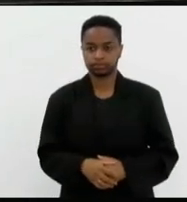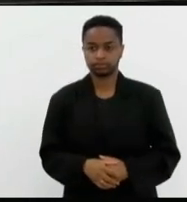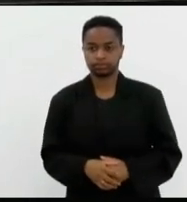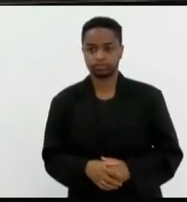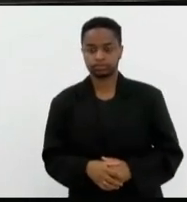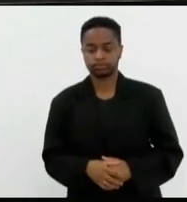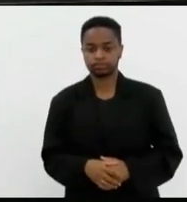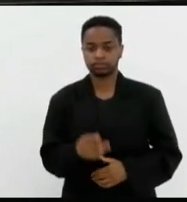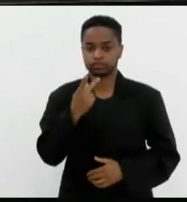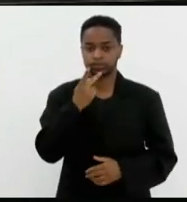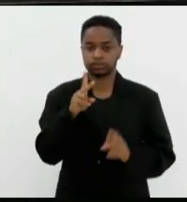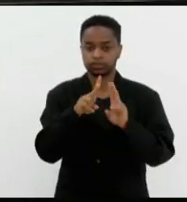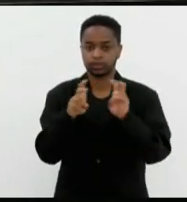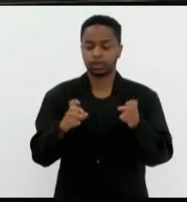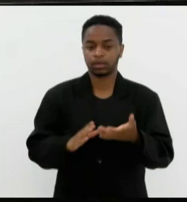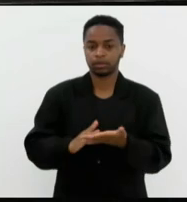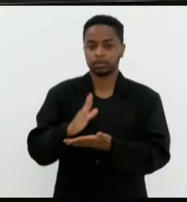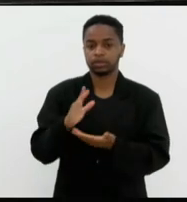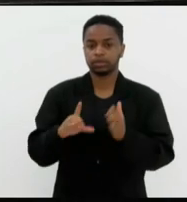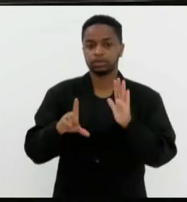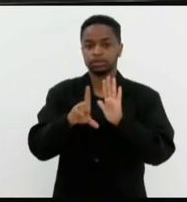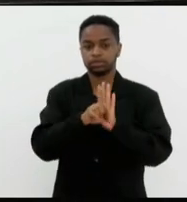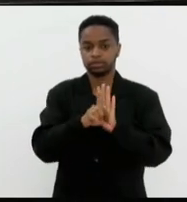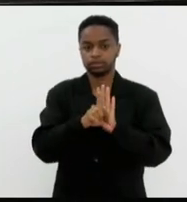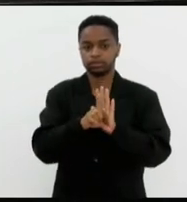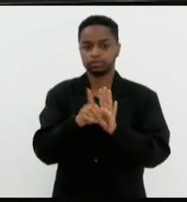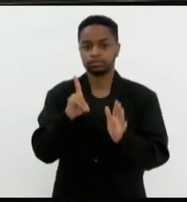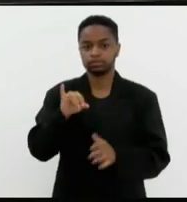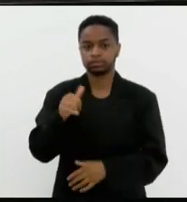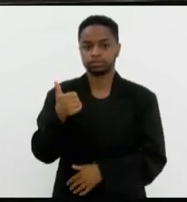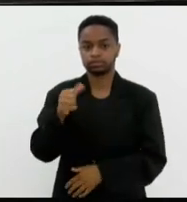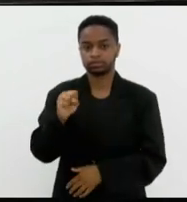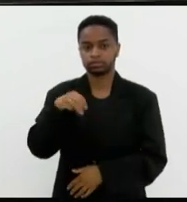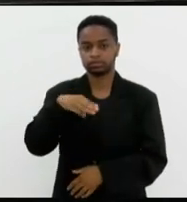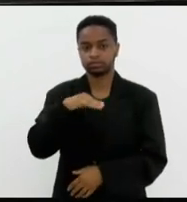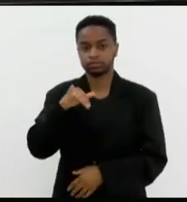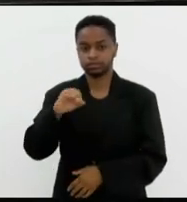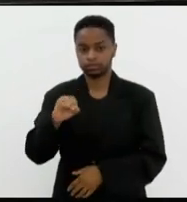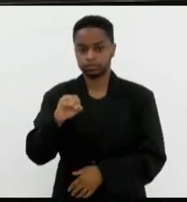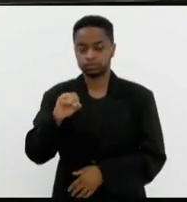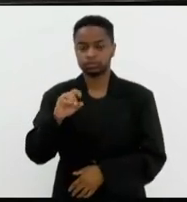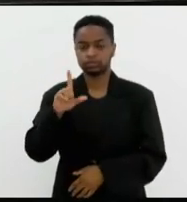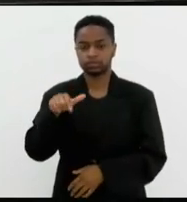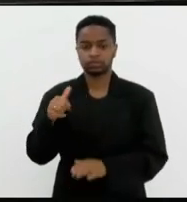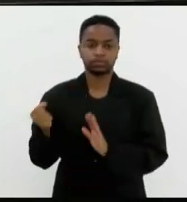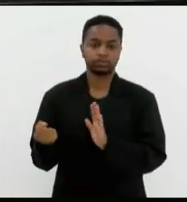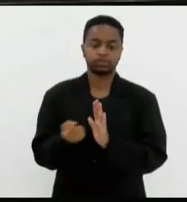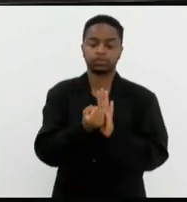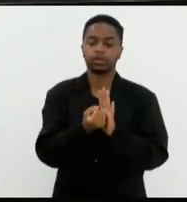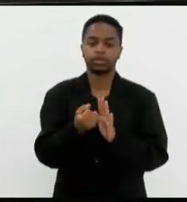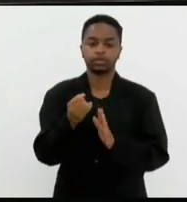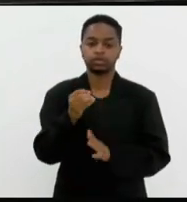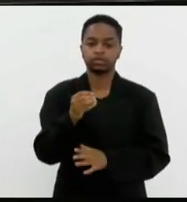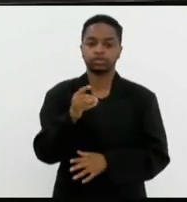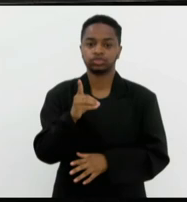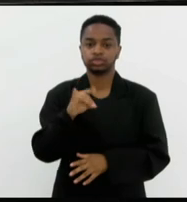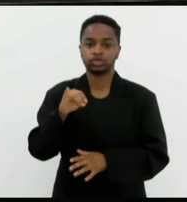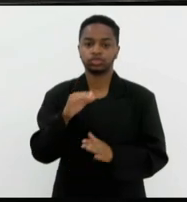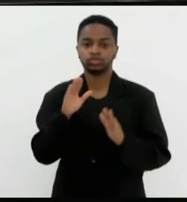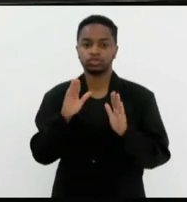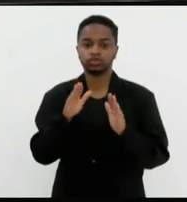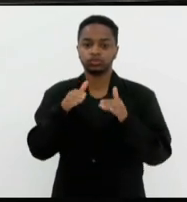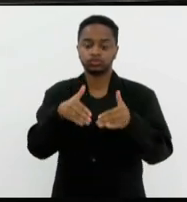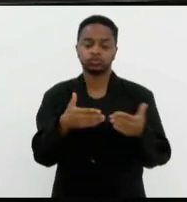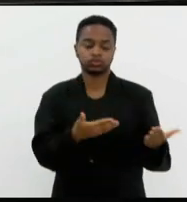é a aprovação da lei do dia 18 de maio como dia Jovem Preto Vivo João Pedro de Matos